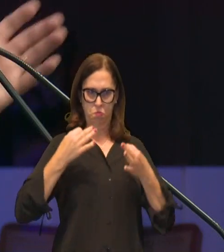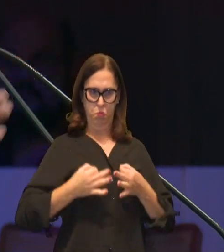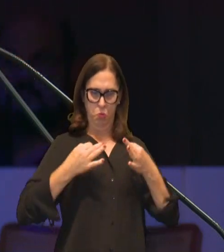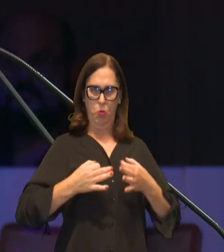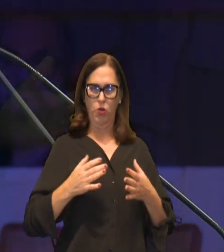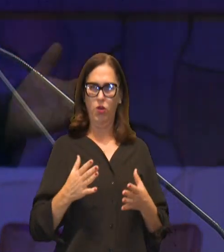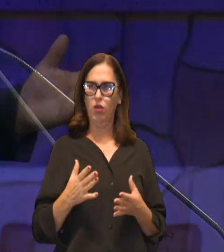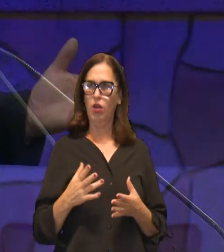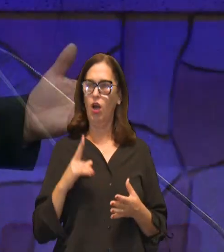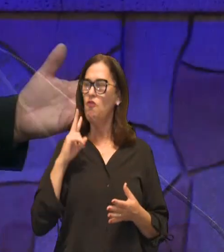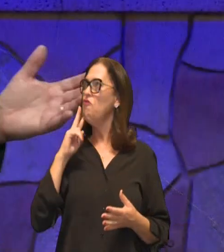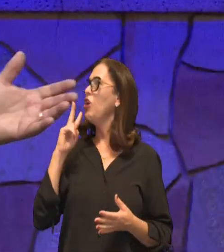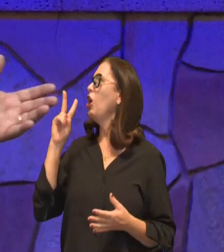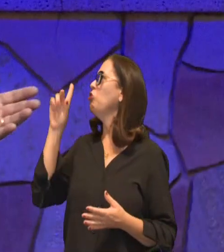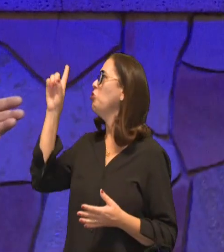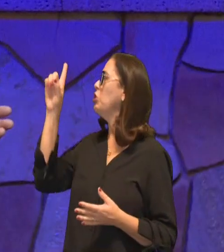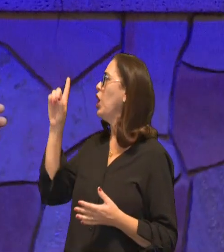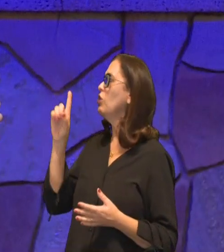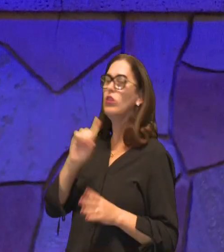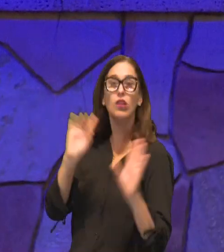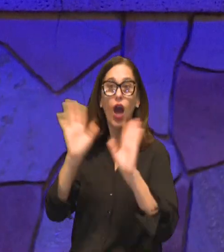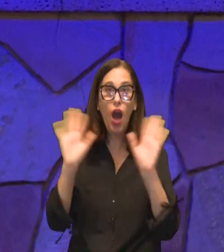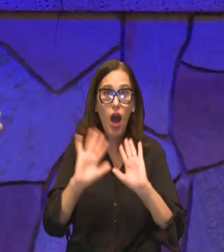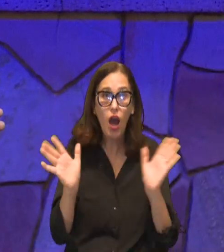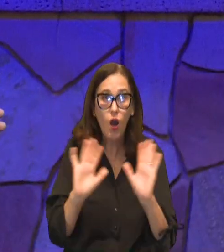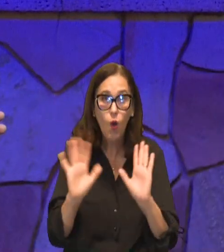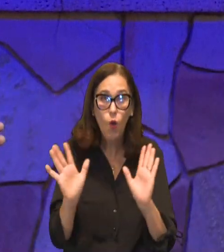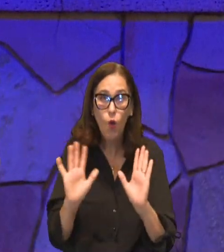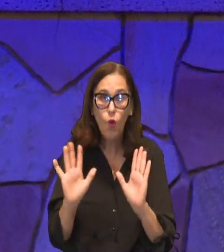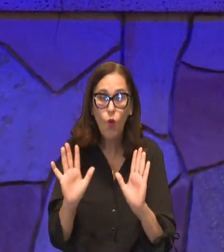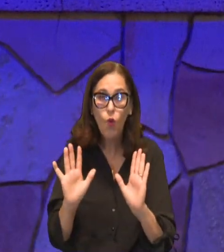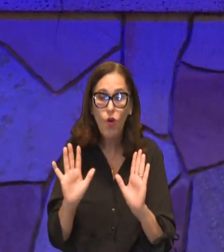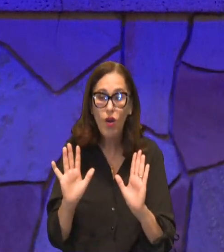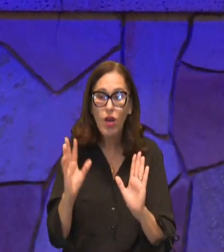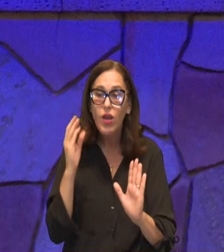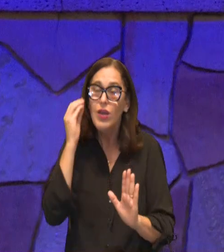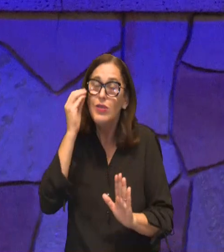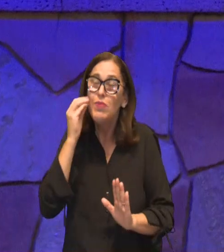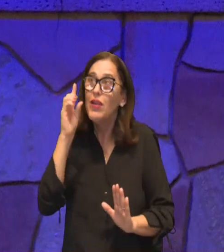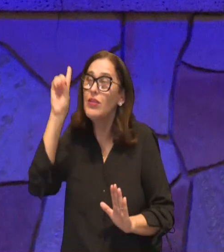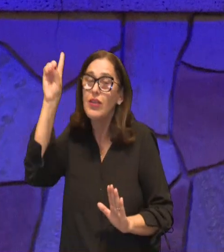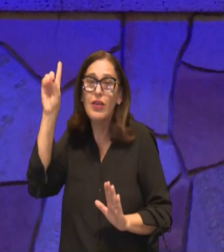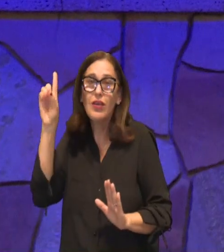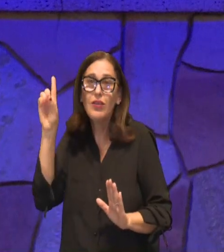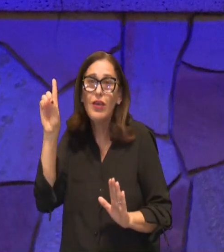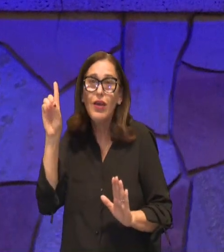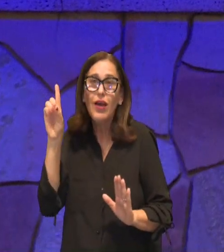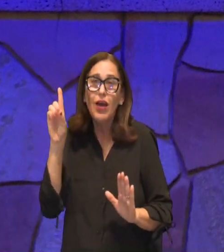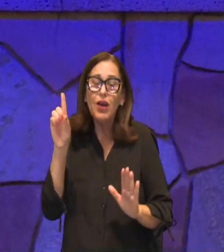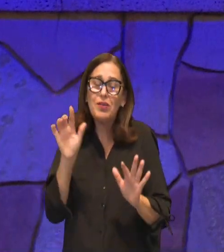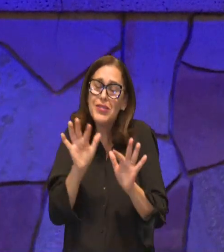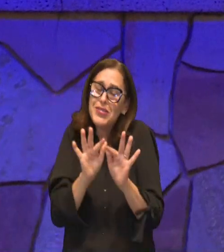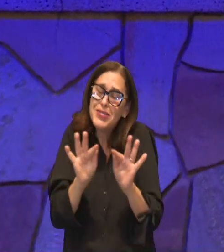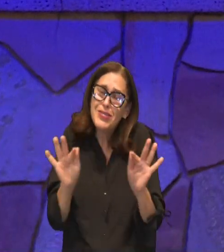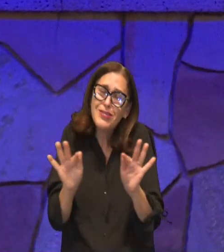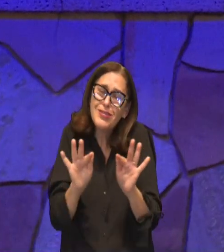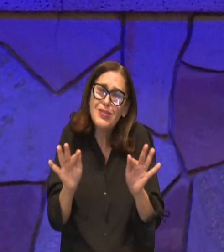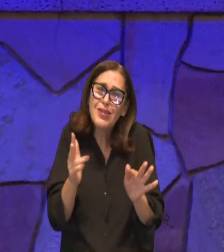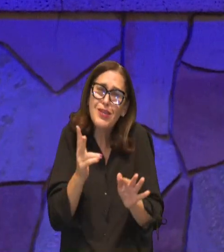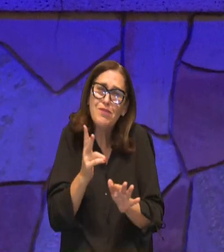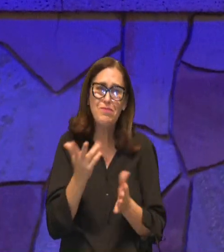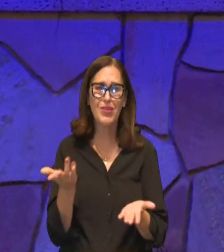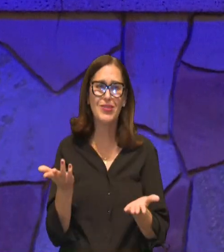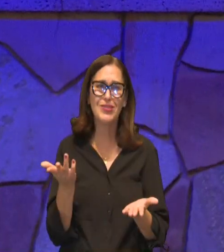vive vendo Deus toda hora, não é verdade? Não, queridos. Ter uma experiência com Deus pode ser uma coisa muito simples que você